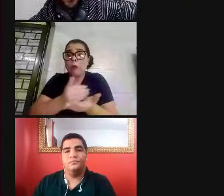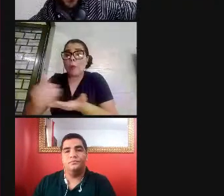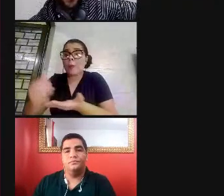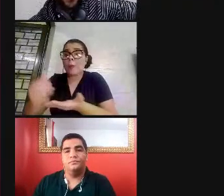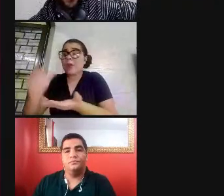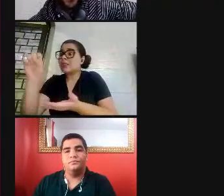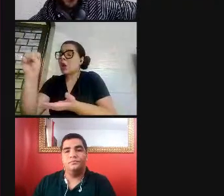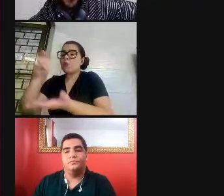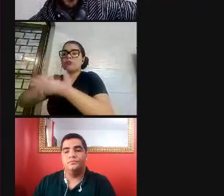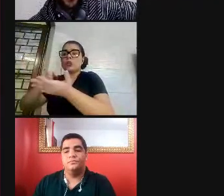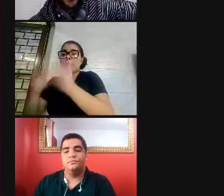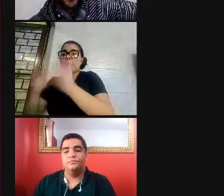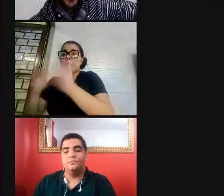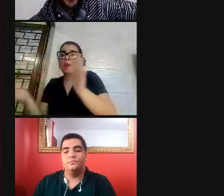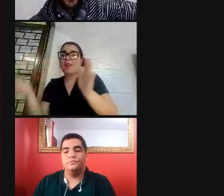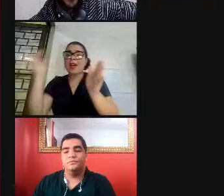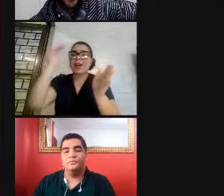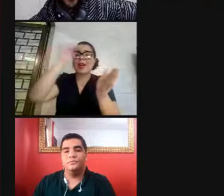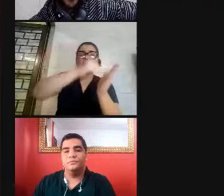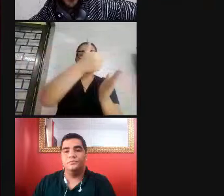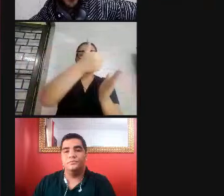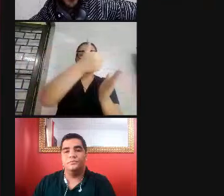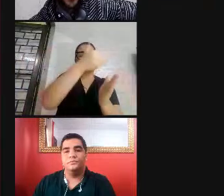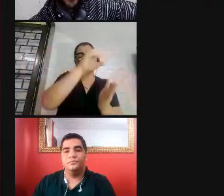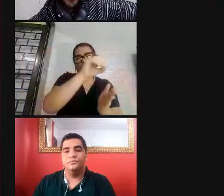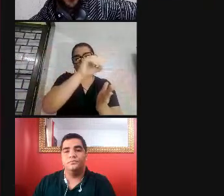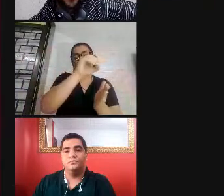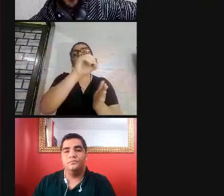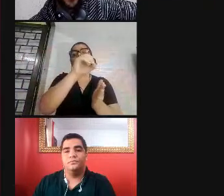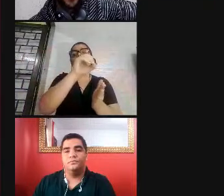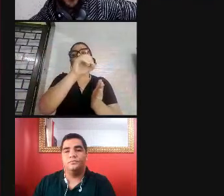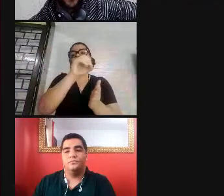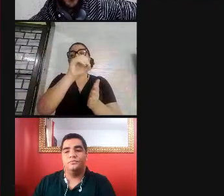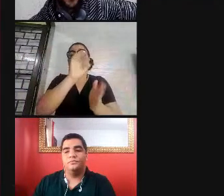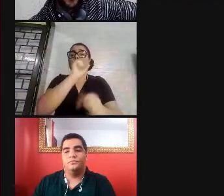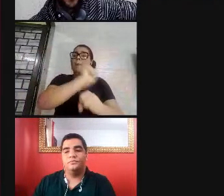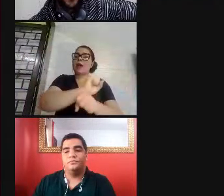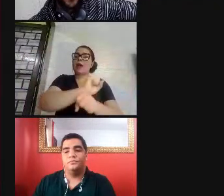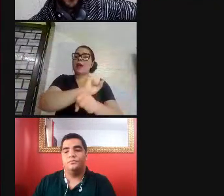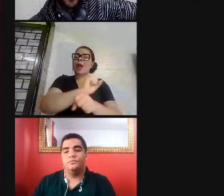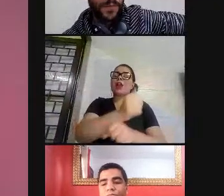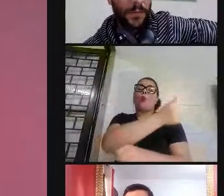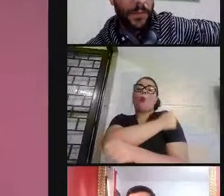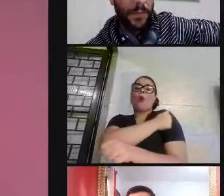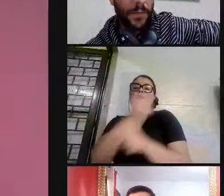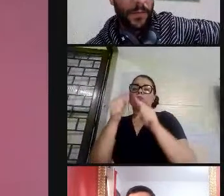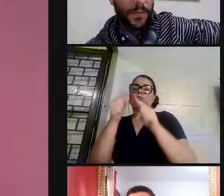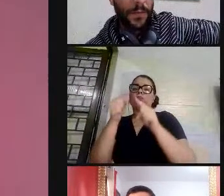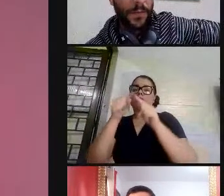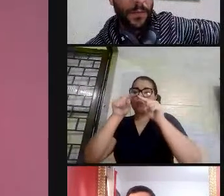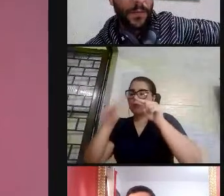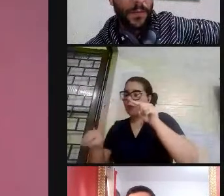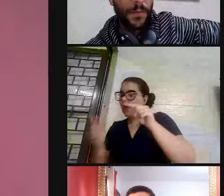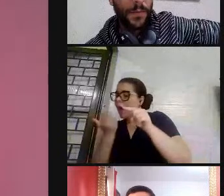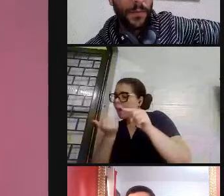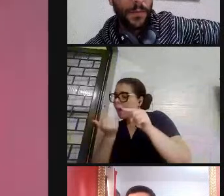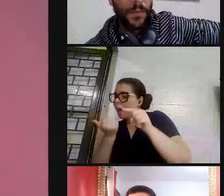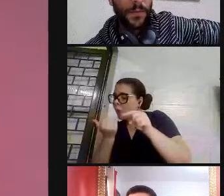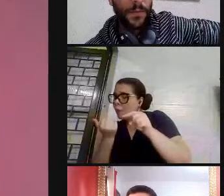e vão até às 10. Temos um intervalo, esse aluno desce, se alimenta,